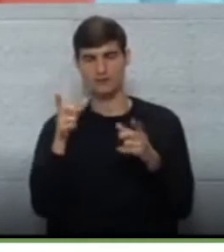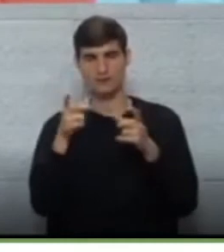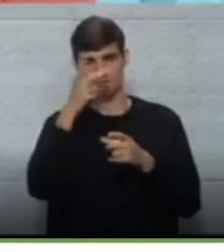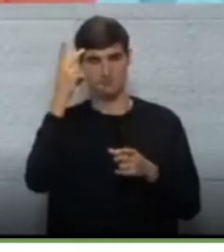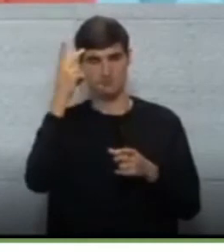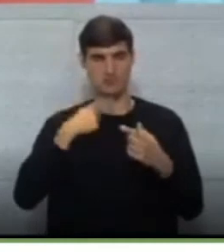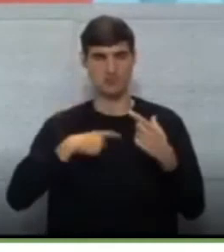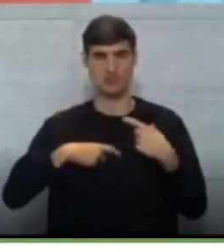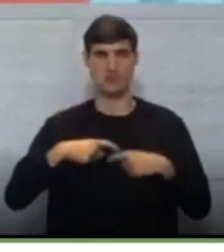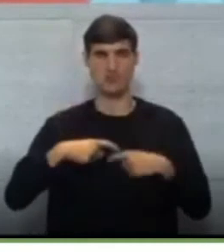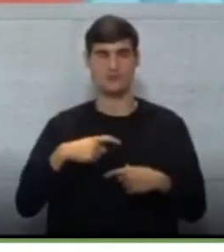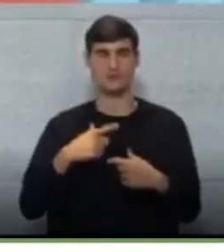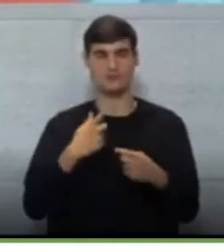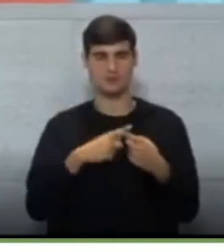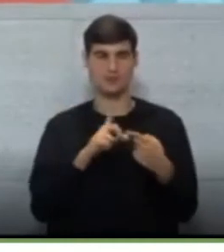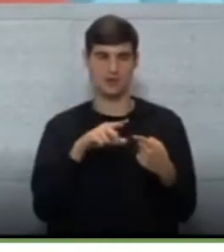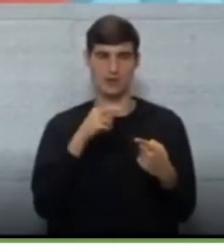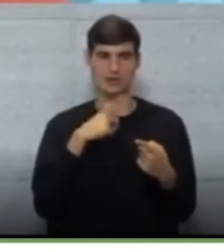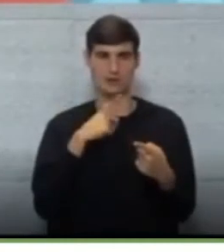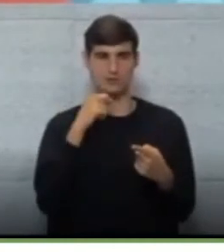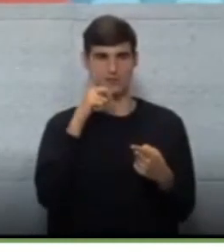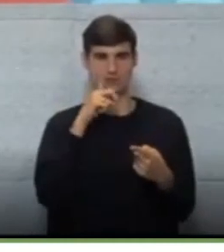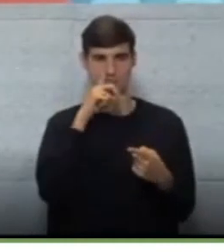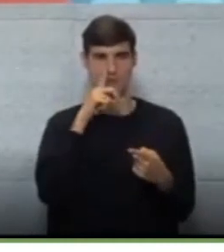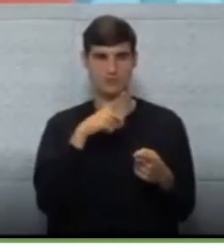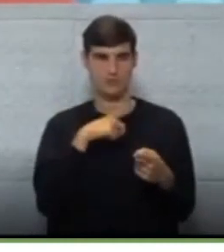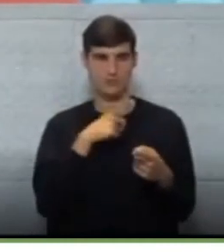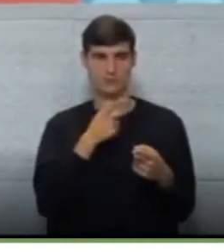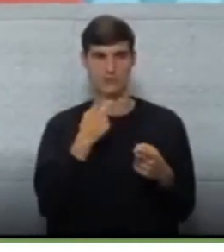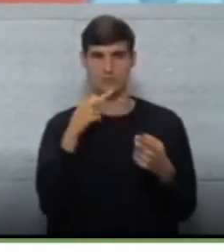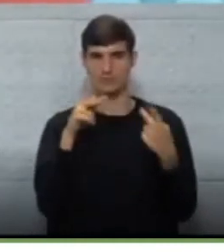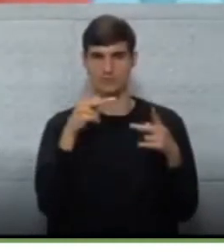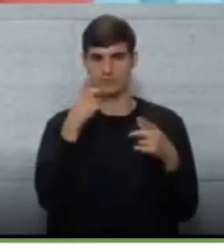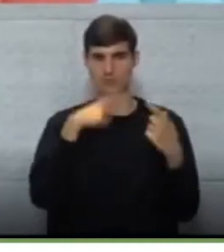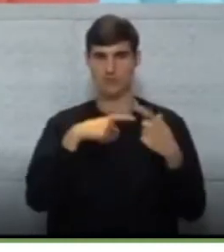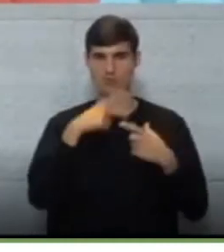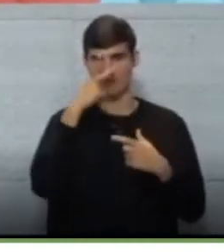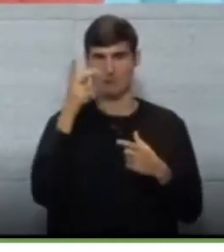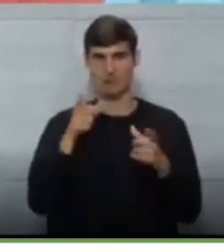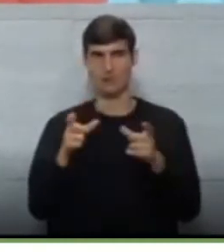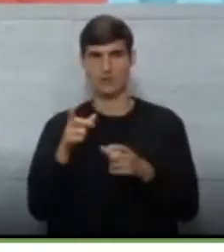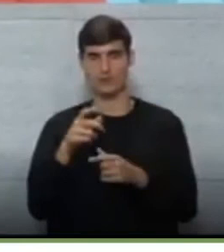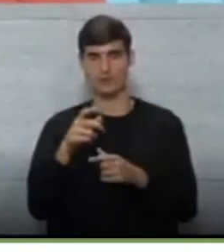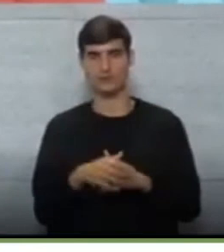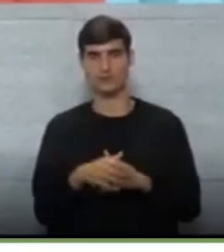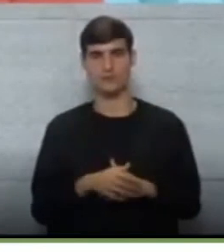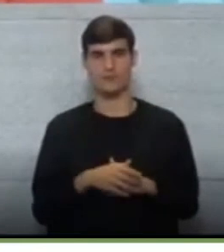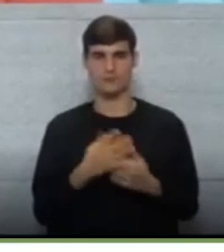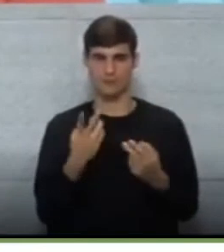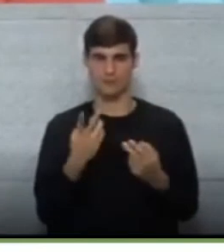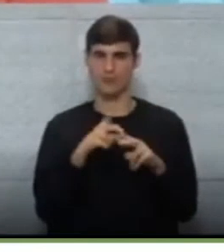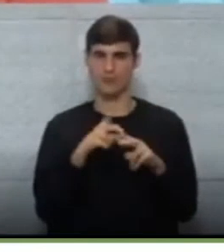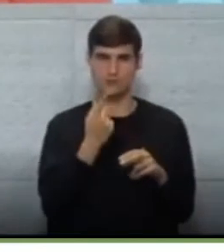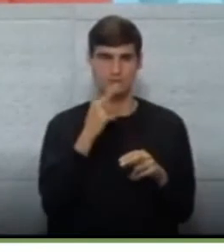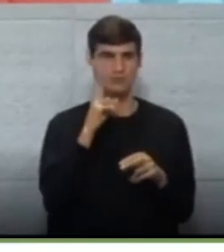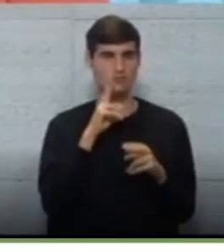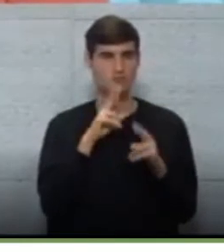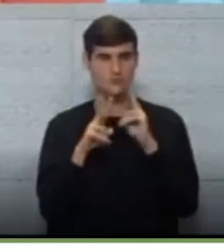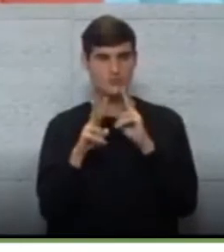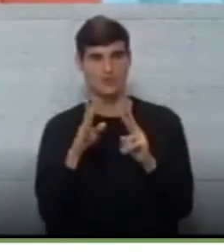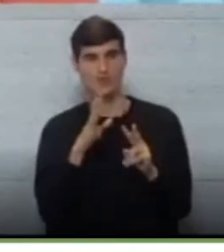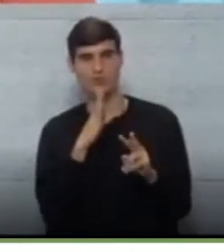que o Staphylococcus aureus também é um patógeno muito importante do ser humano. Então, fazendo essas identificações, conhecendo